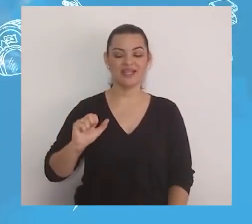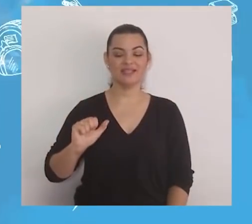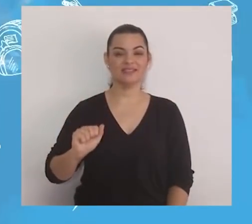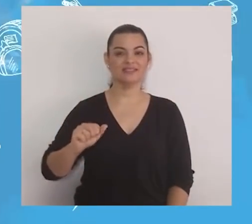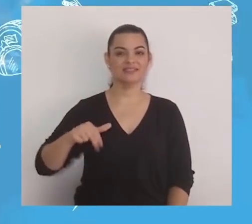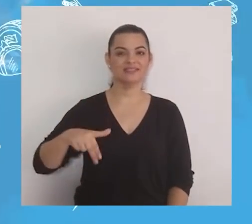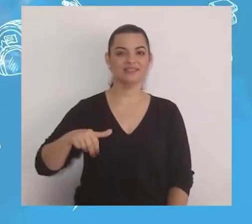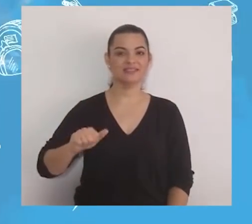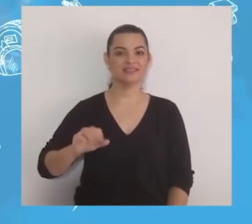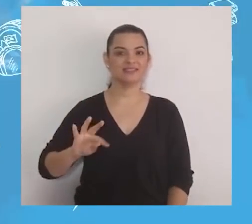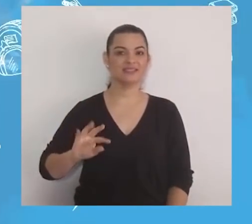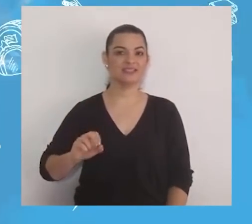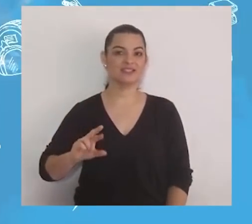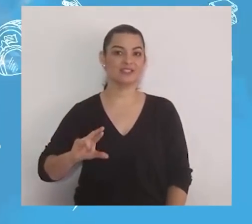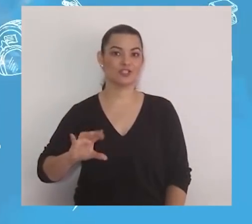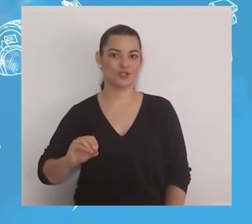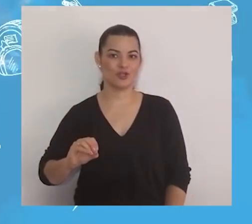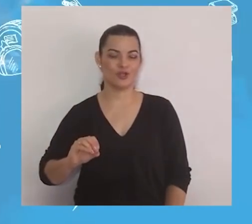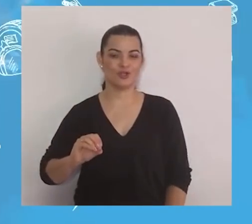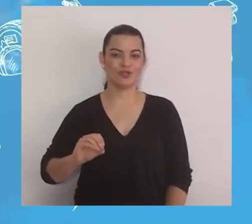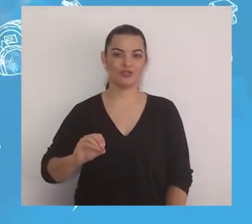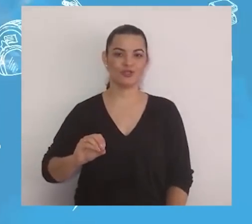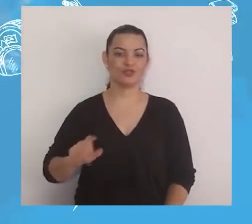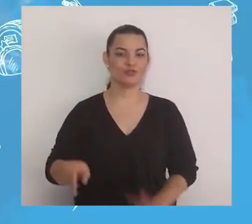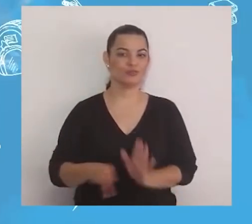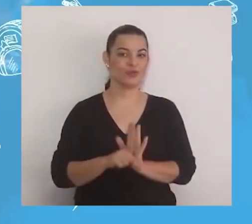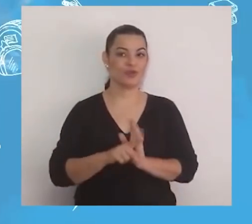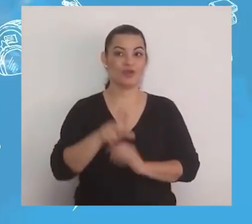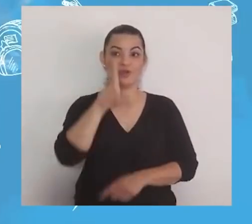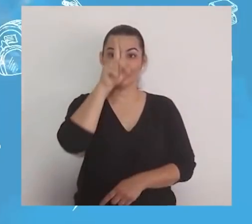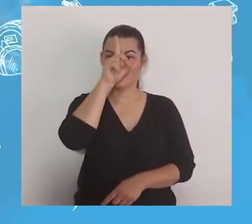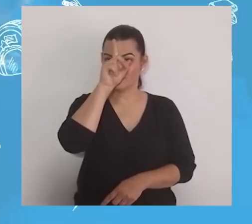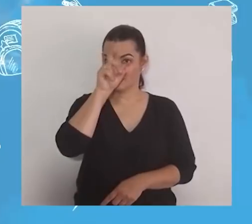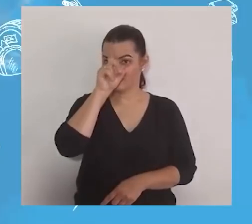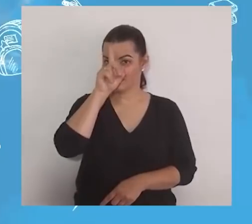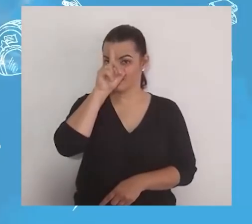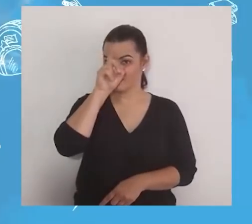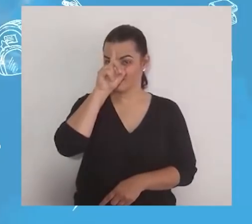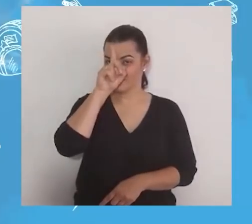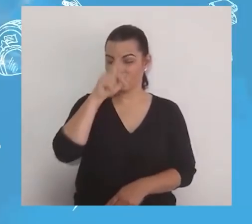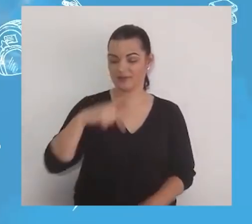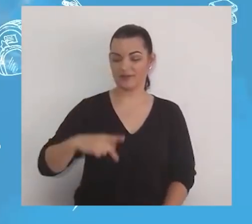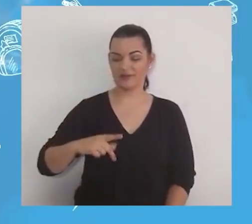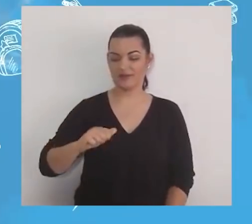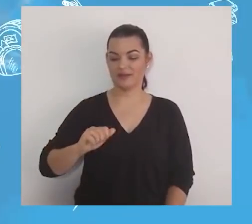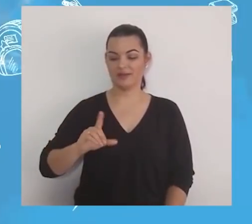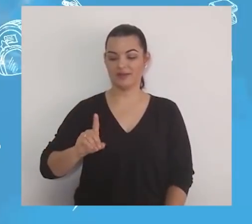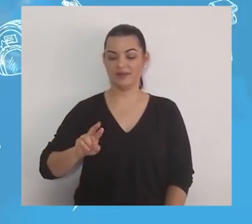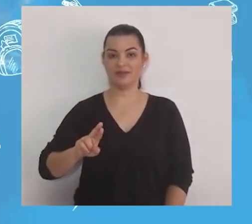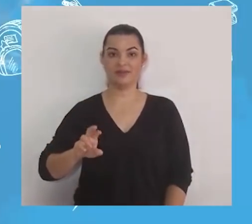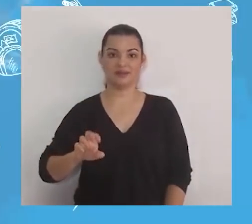pedir ajuda para as pessoas que estão aí na casa de vocês, porque esse daqui é um pouquinho mais difícil.